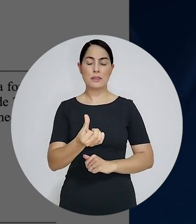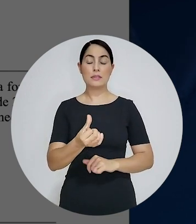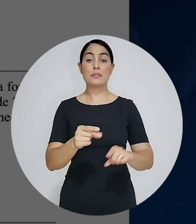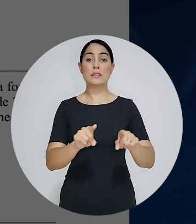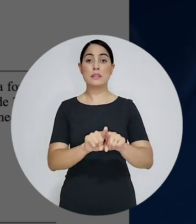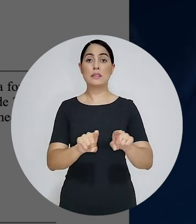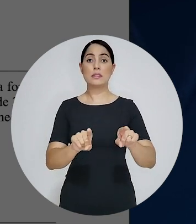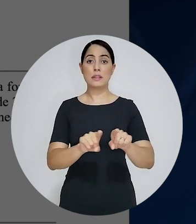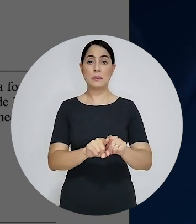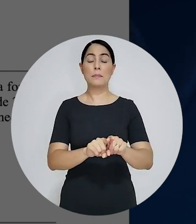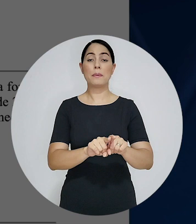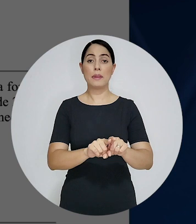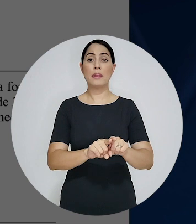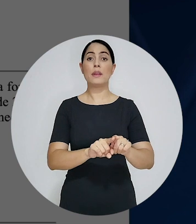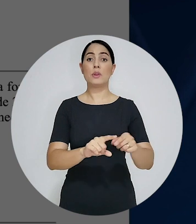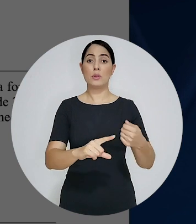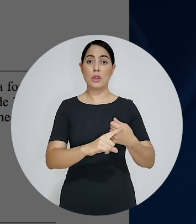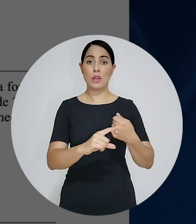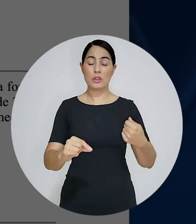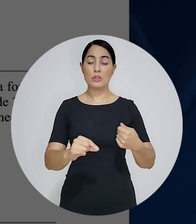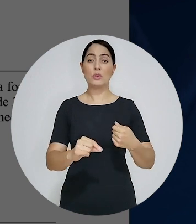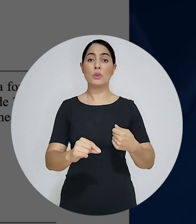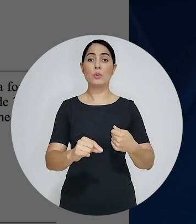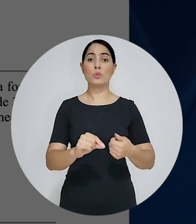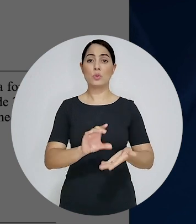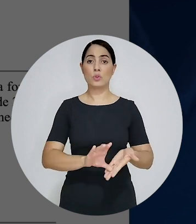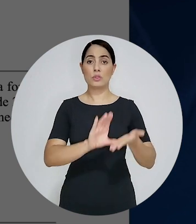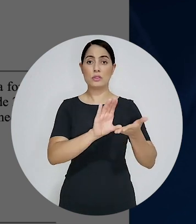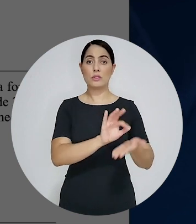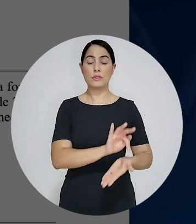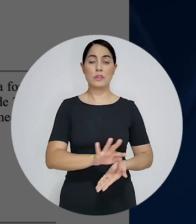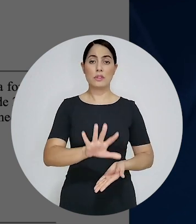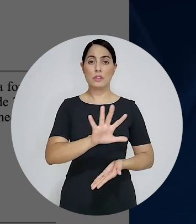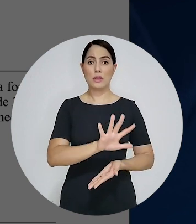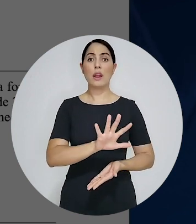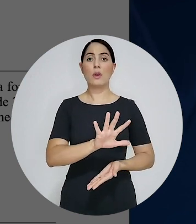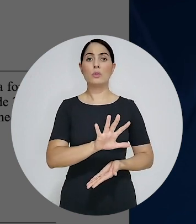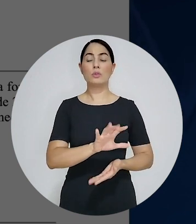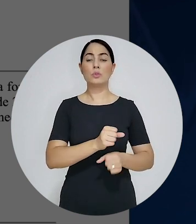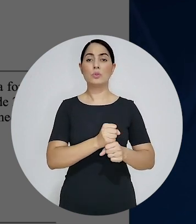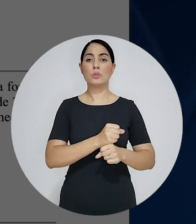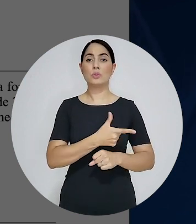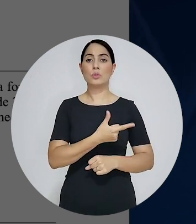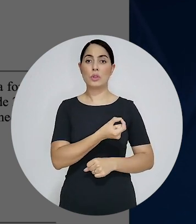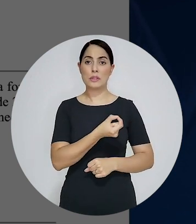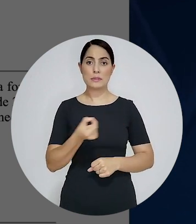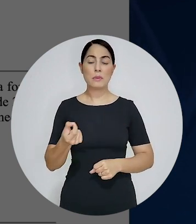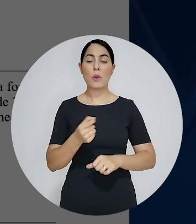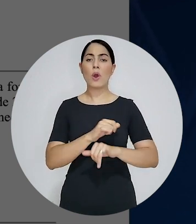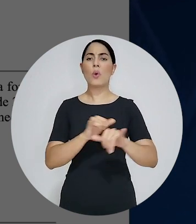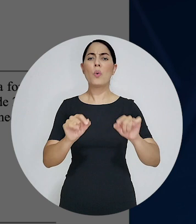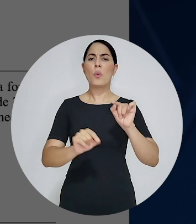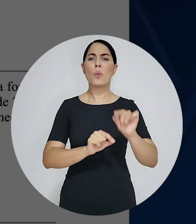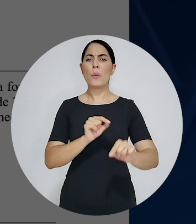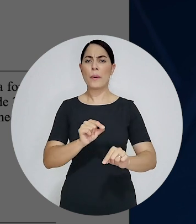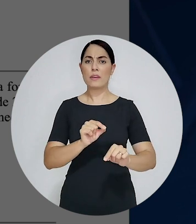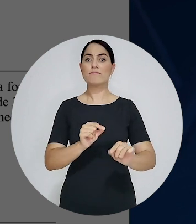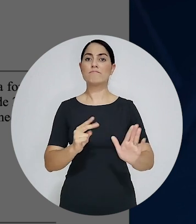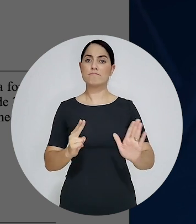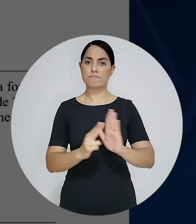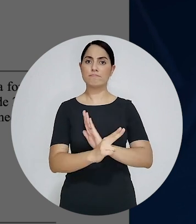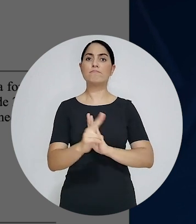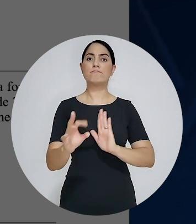de 94 e nos artigos do provimento número 91 de 2000 do Conselho Federal da OAB,